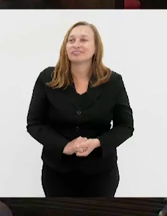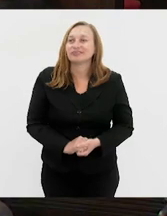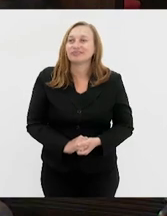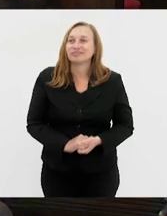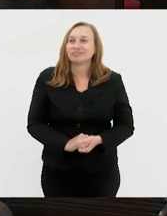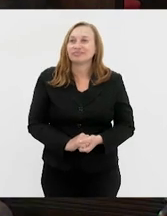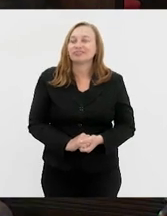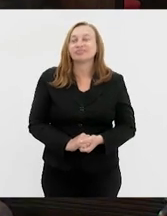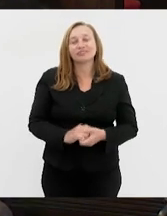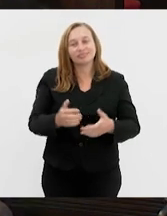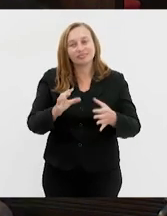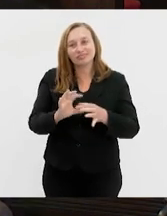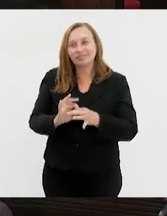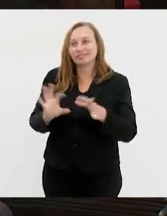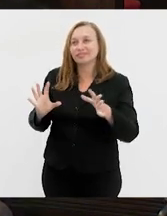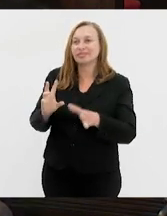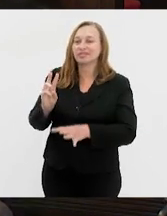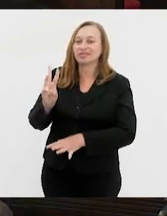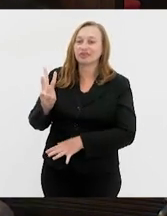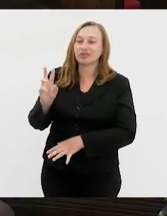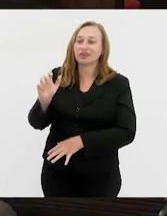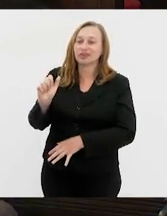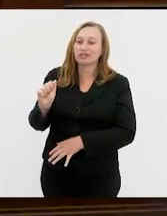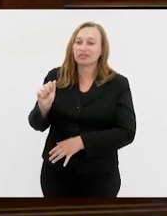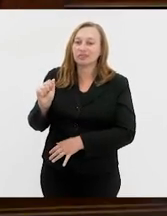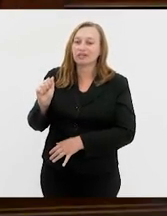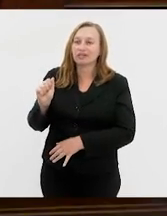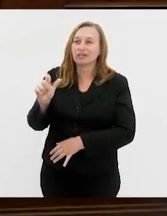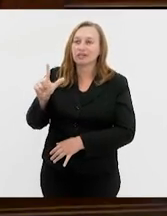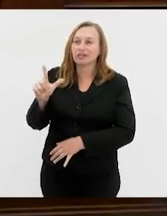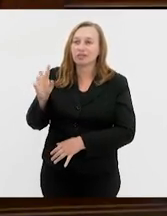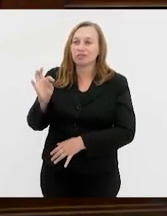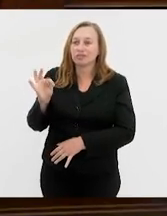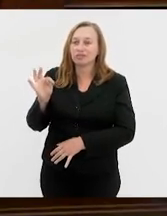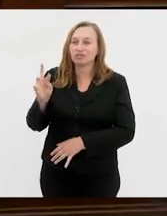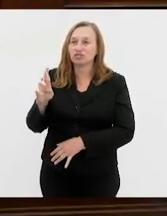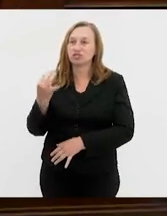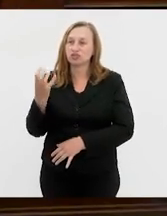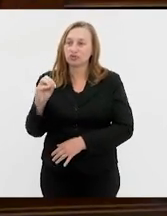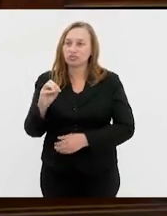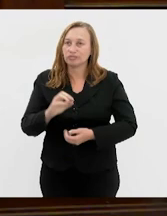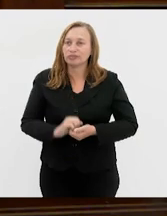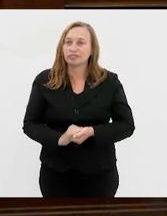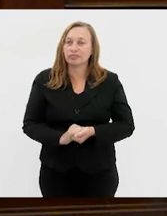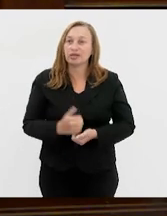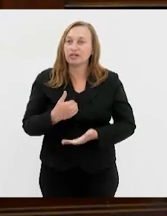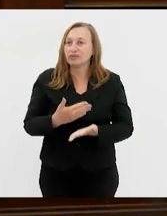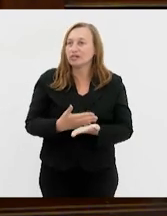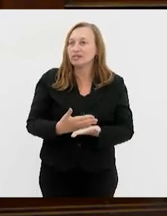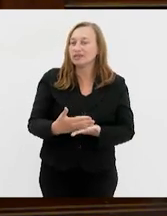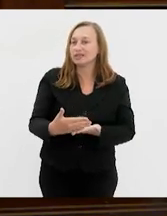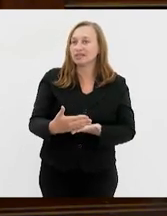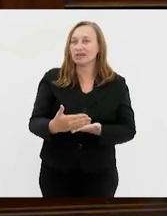À vontade, Valtinho. Bom, eu vou começar